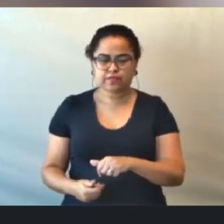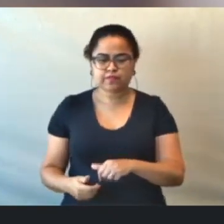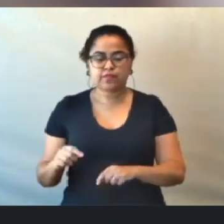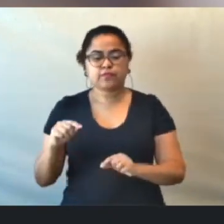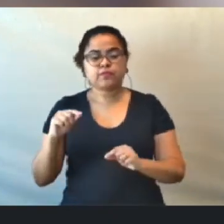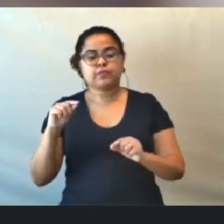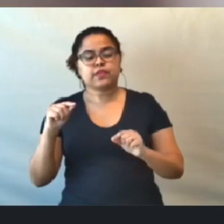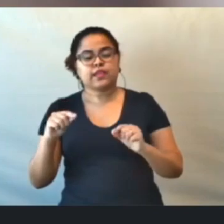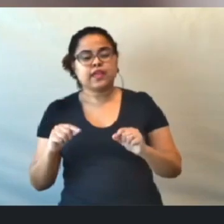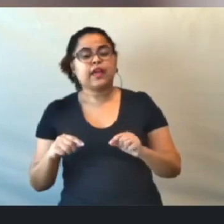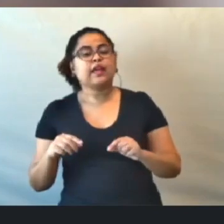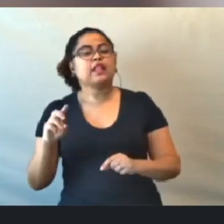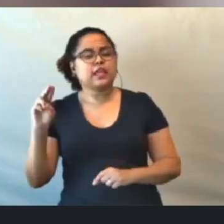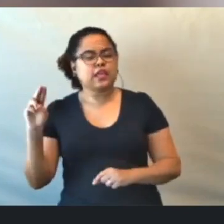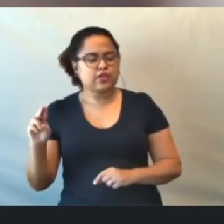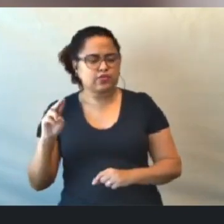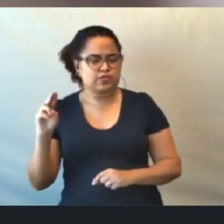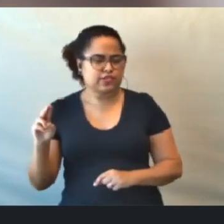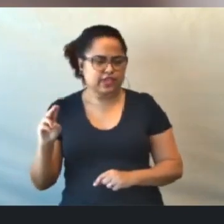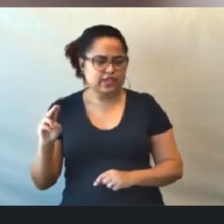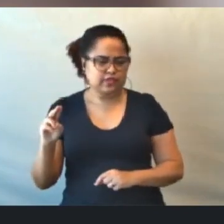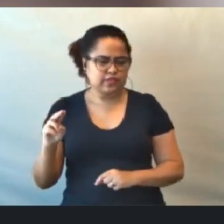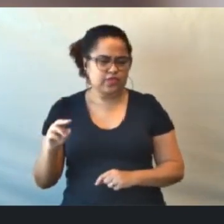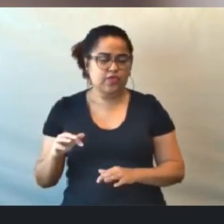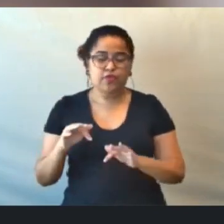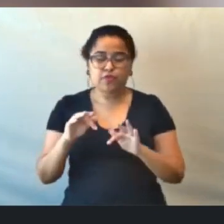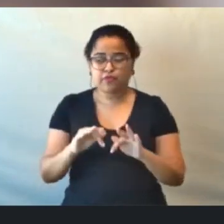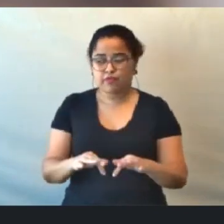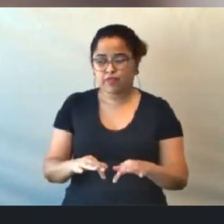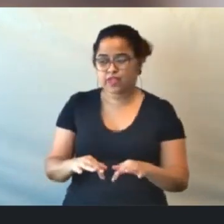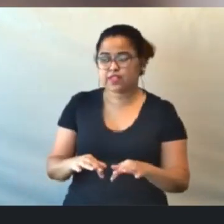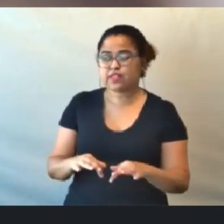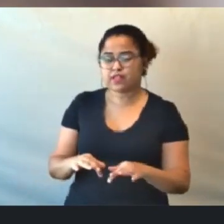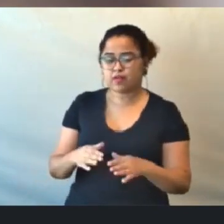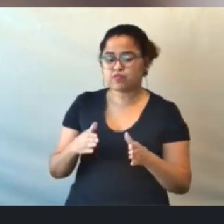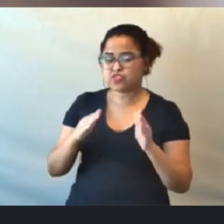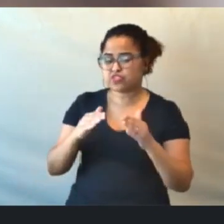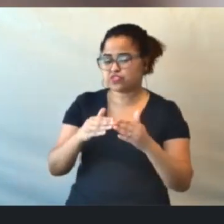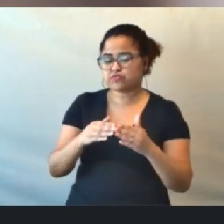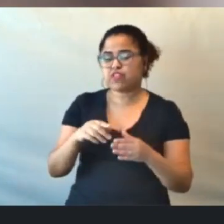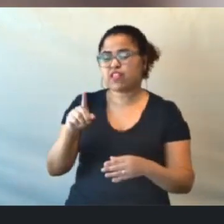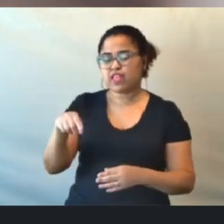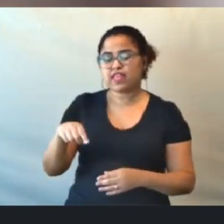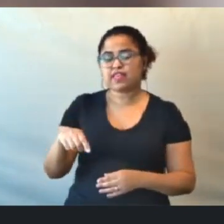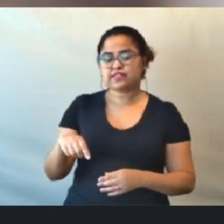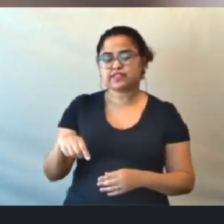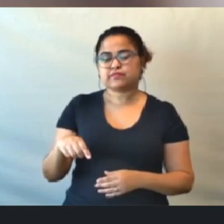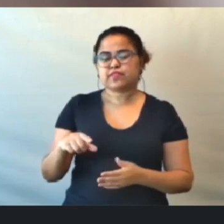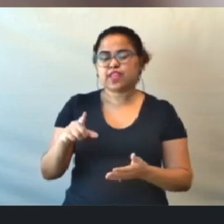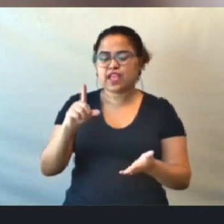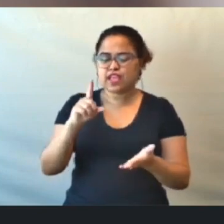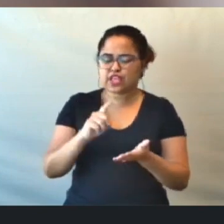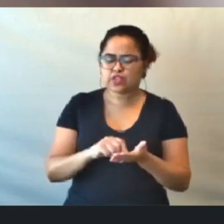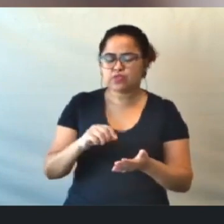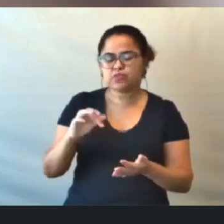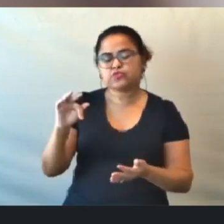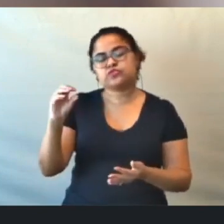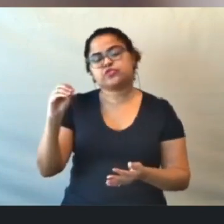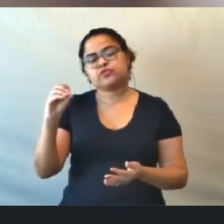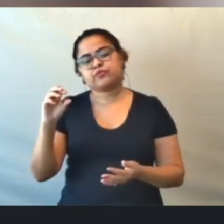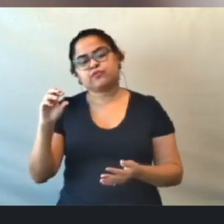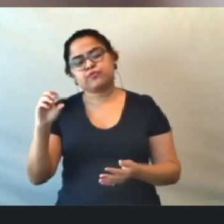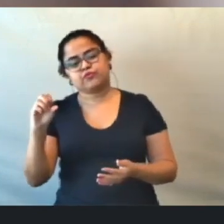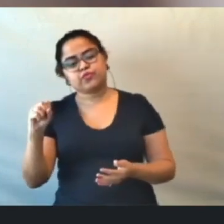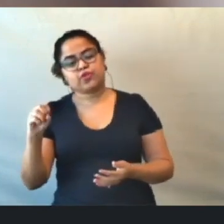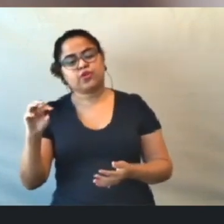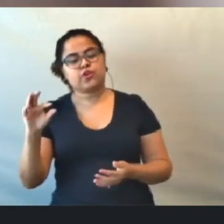O fim dele é exatamente esse. Você joga na lagoa, reduz a quantidade de fósforo na lagoa e,